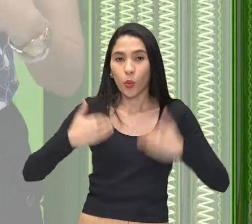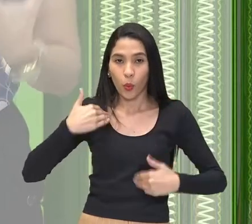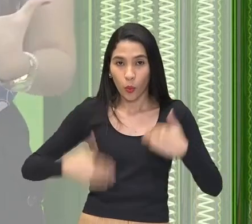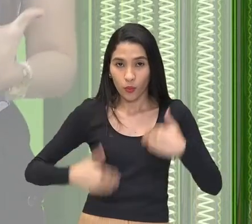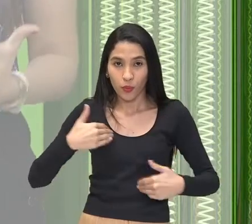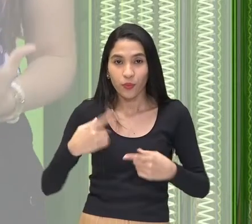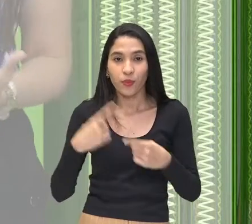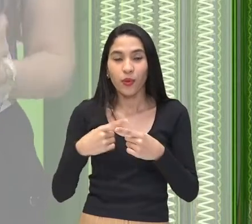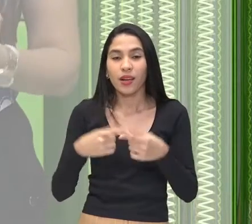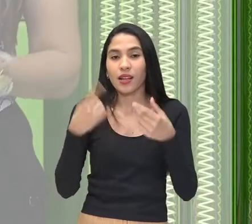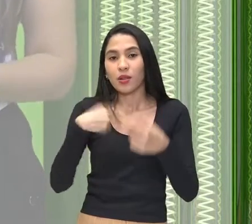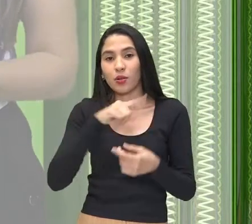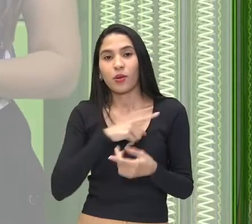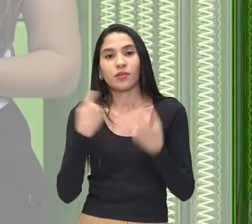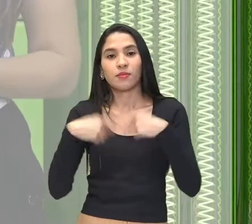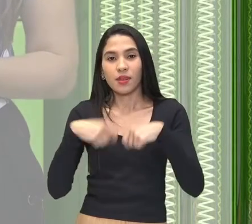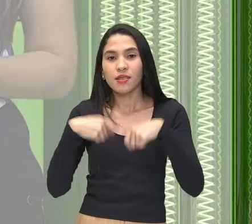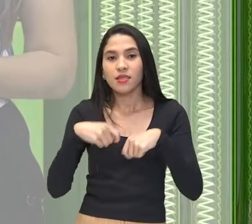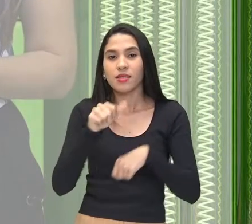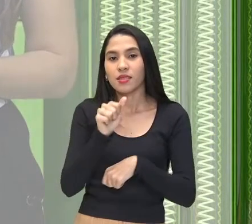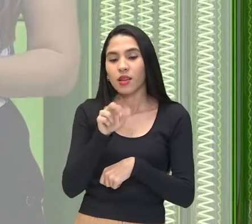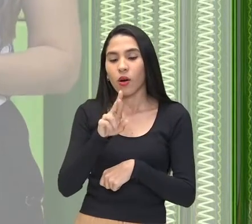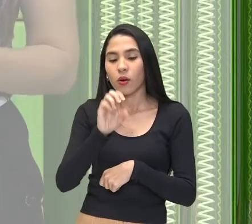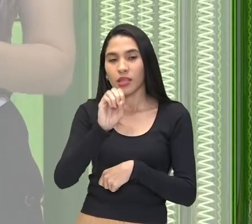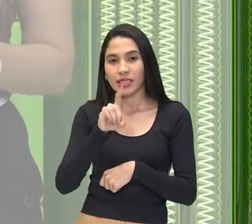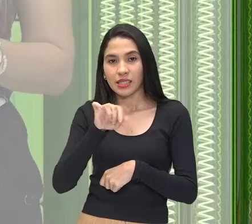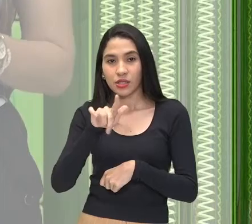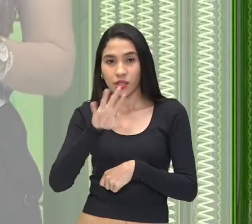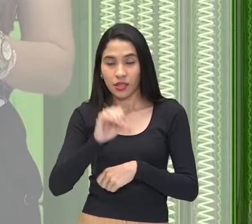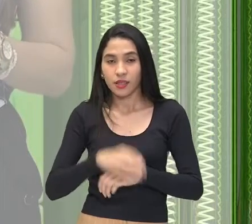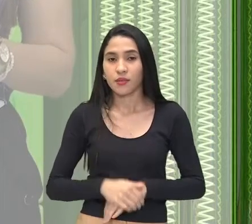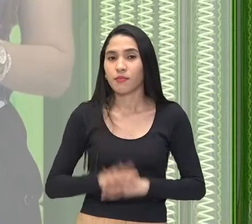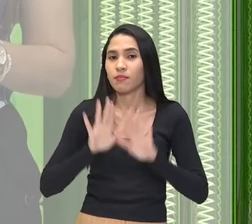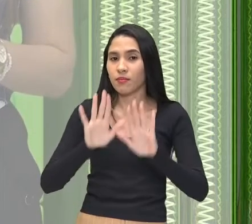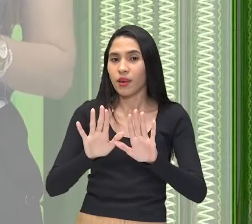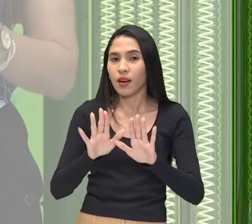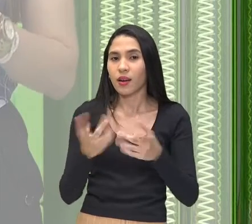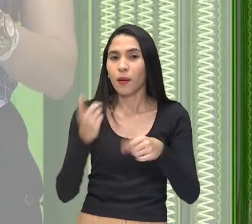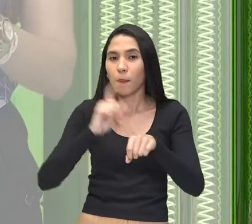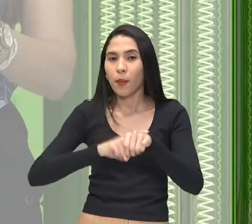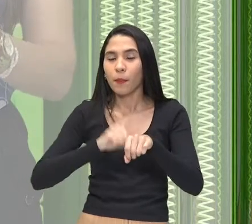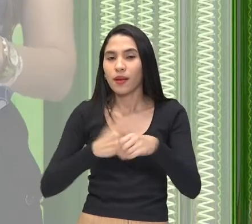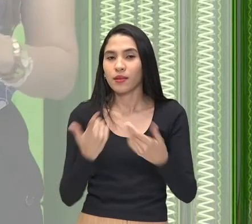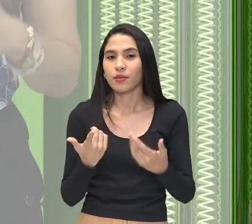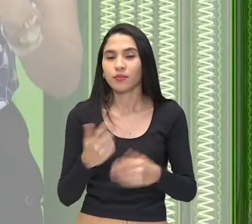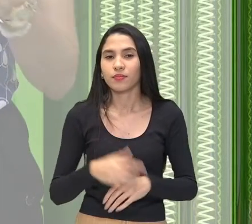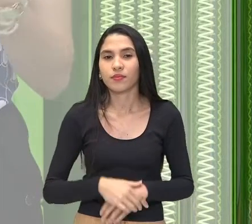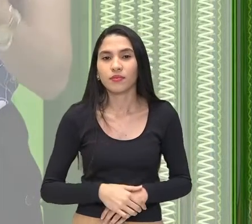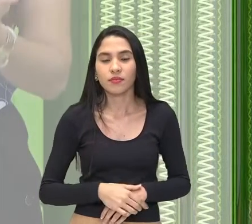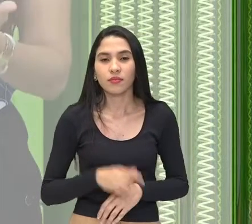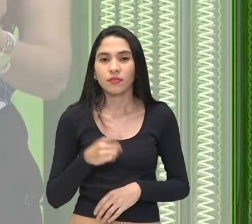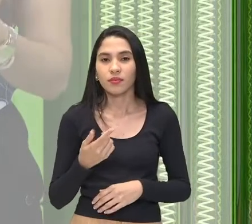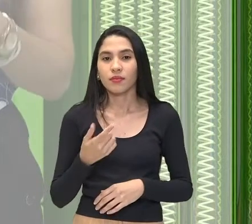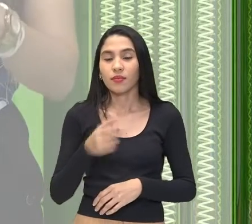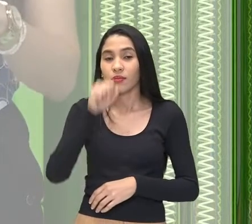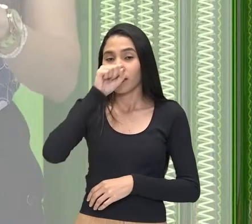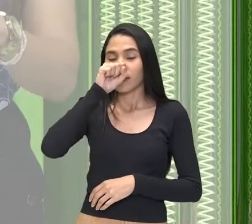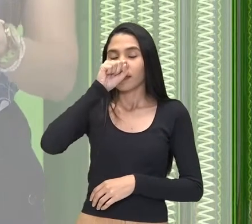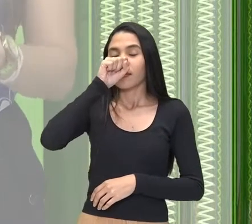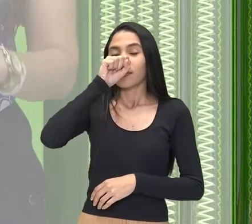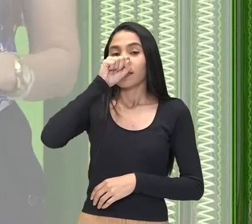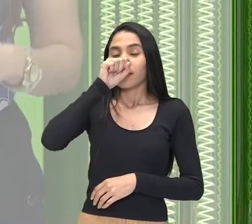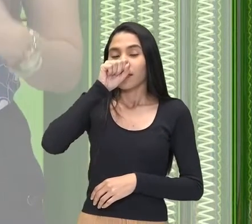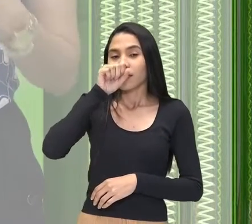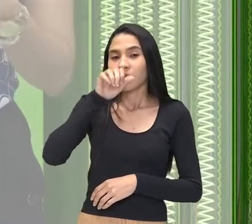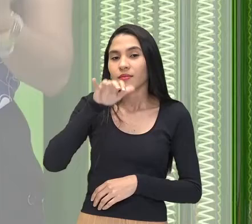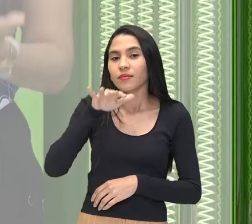Porque a gente precisa do gás oxigênio. Mas quando a gente exala, né? Quando a